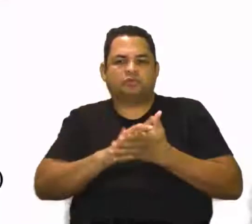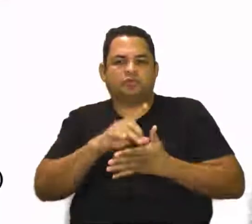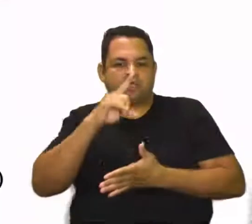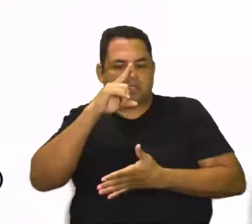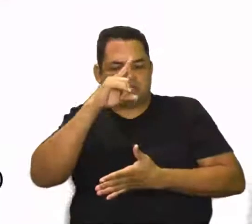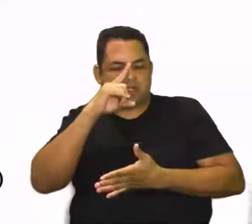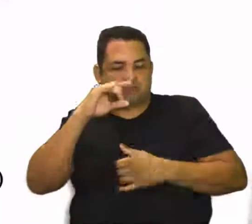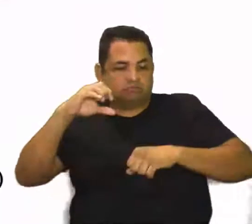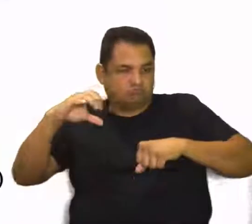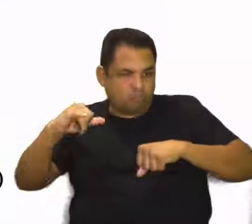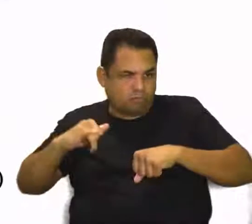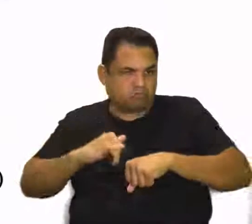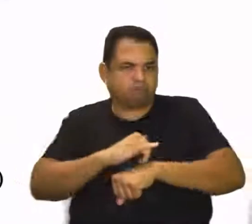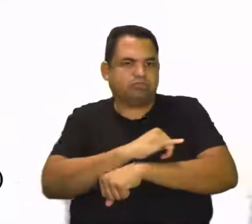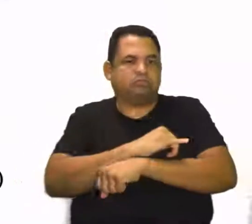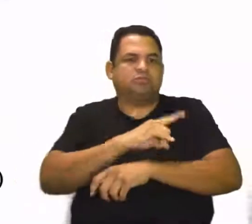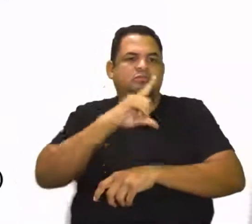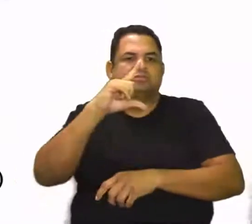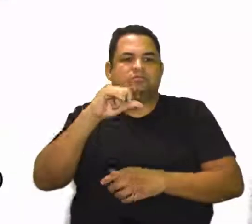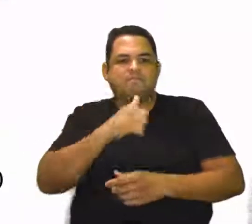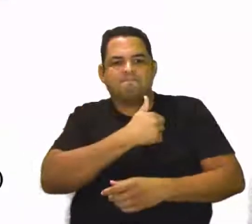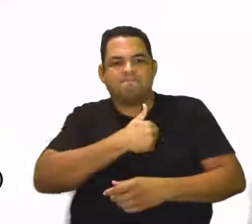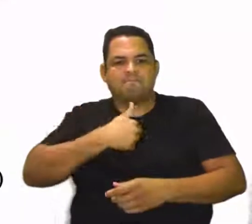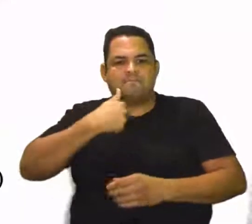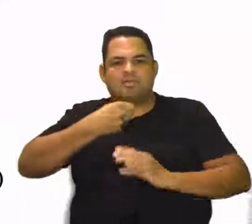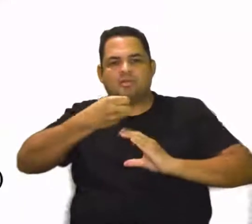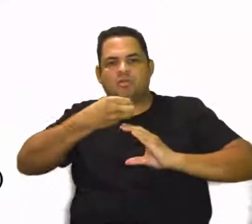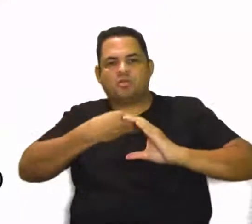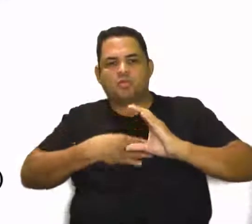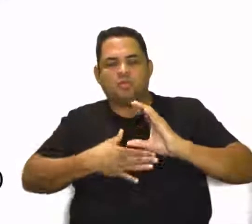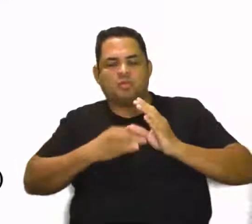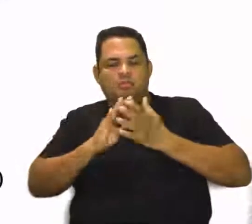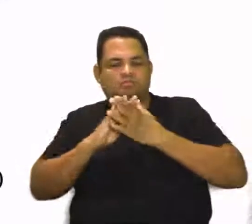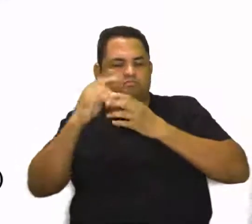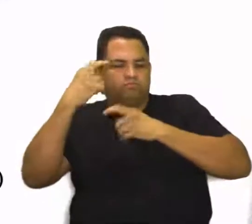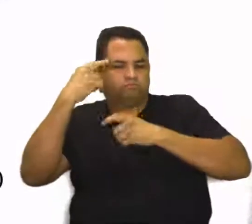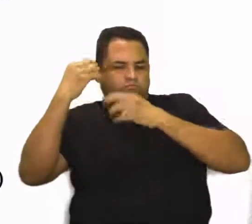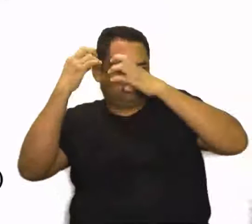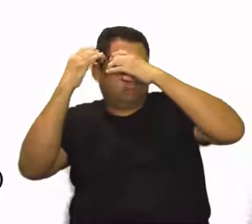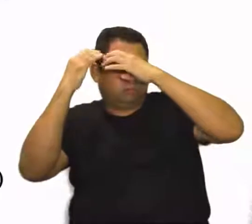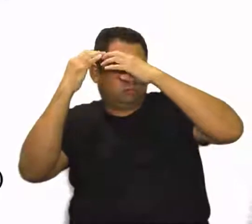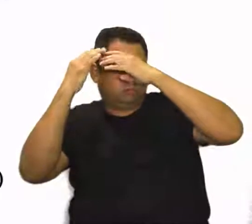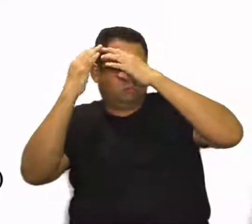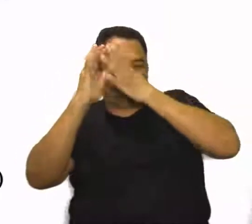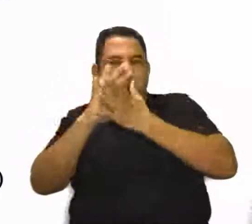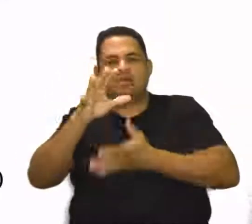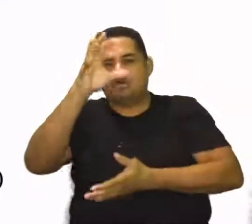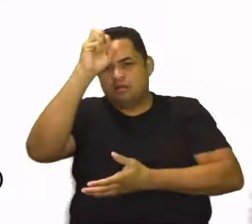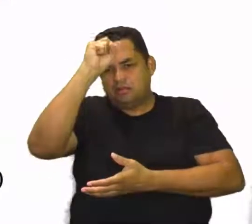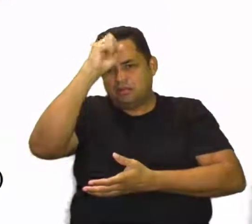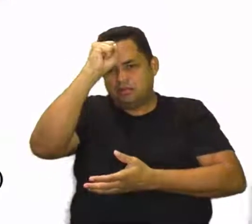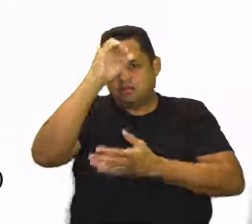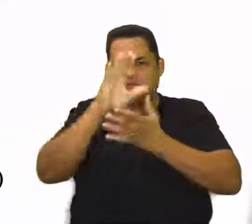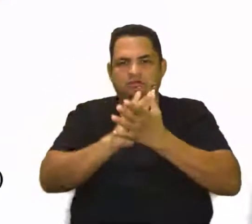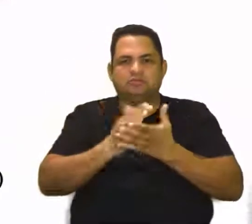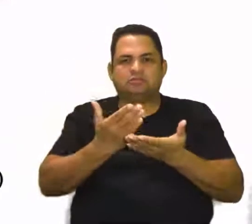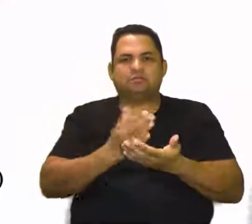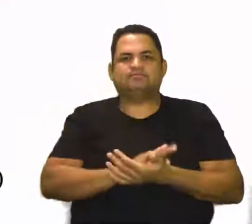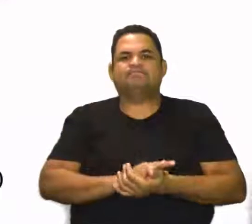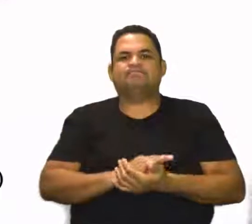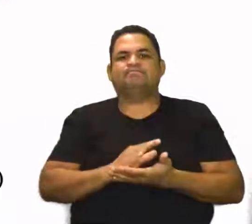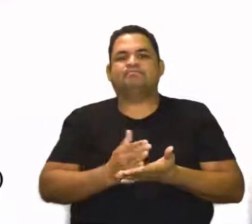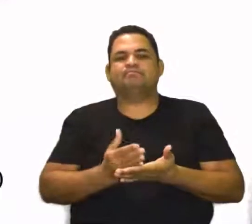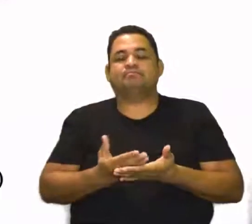de obesidade, vai melhorar minha função cognitiva, então meu aprendizado, a minha prontidão